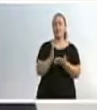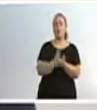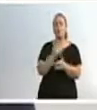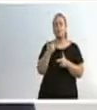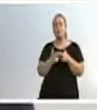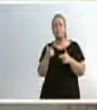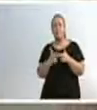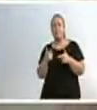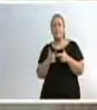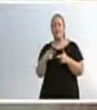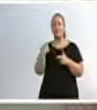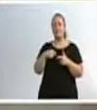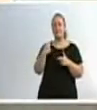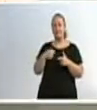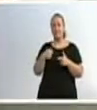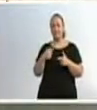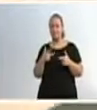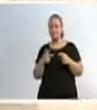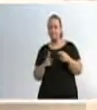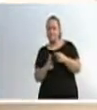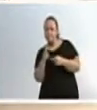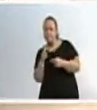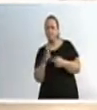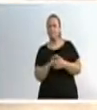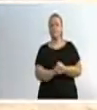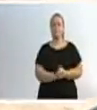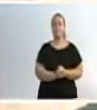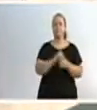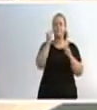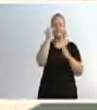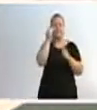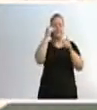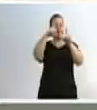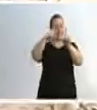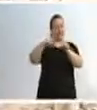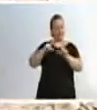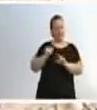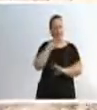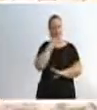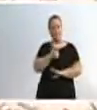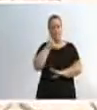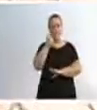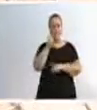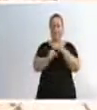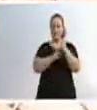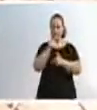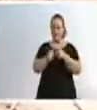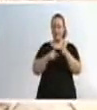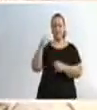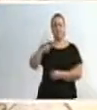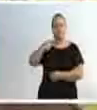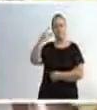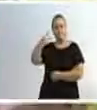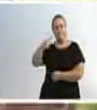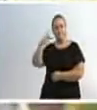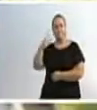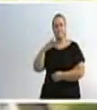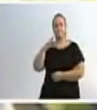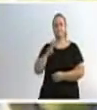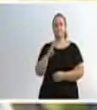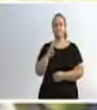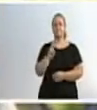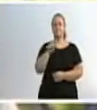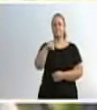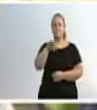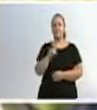algum tipo de anomalia. Para tentar diminuir a lotação e melhorar o serviço oferecido pela Prefeitura, o vereador Bruno Cunha quer discutir